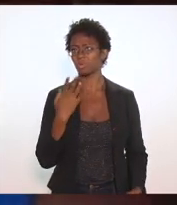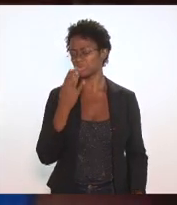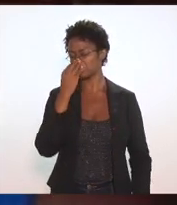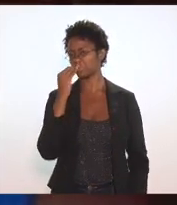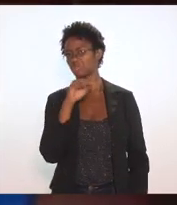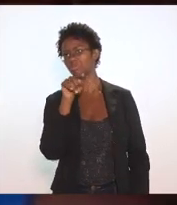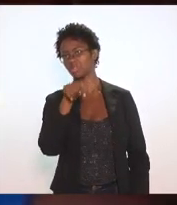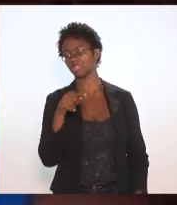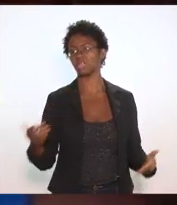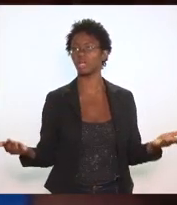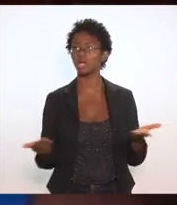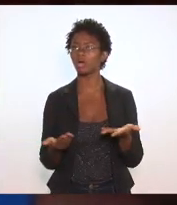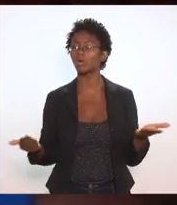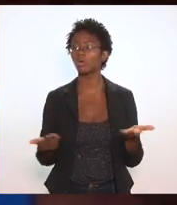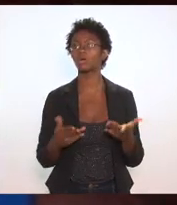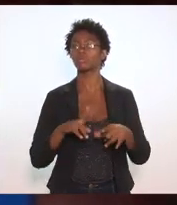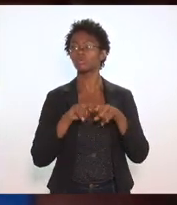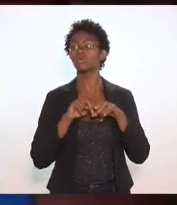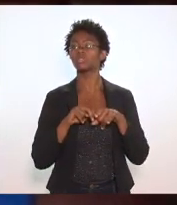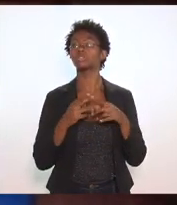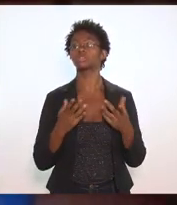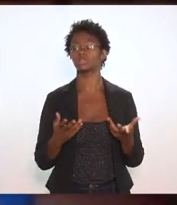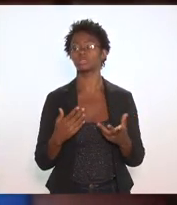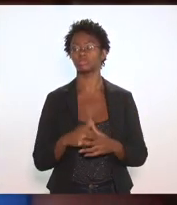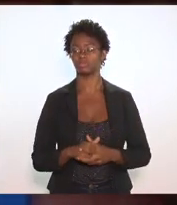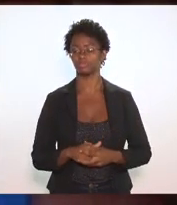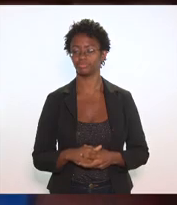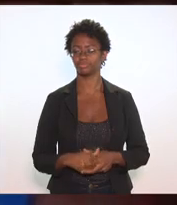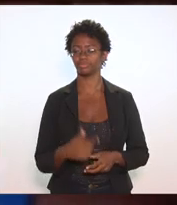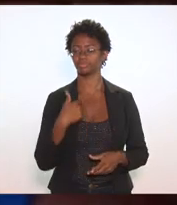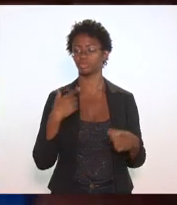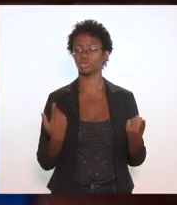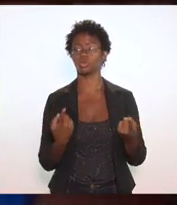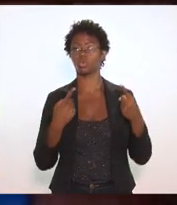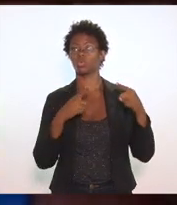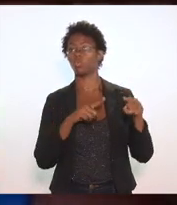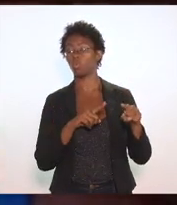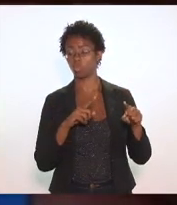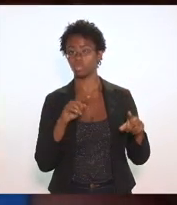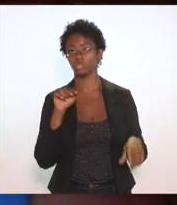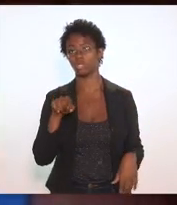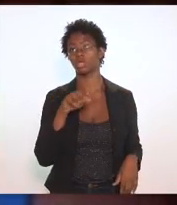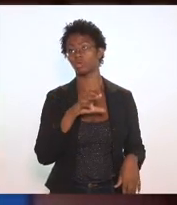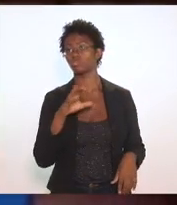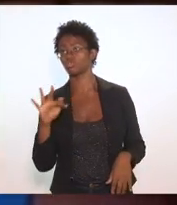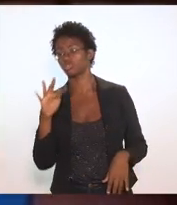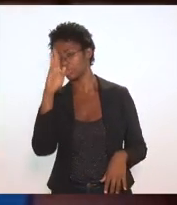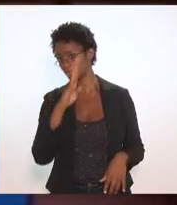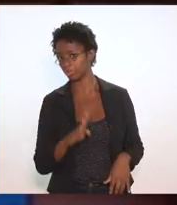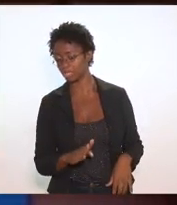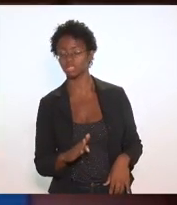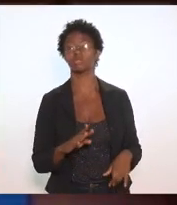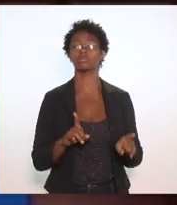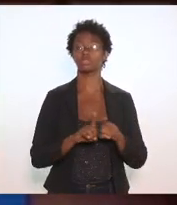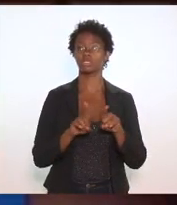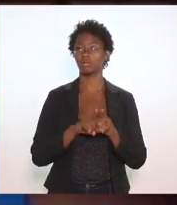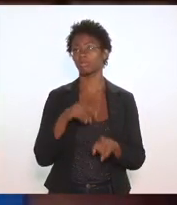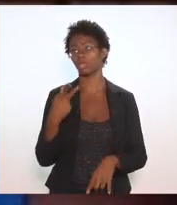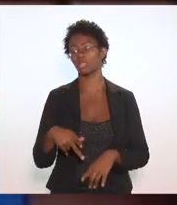nesse sentido, porque estaria indo contra a Constituição brasileira, contra a Constituição do